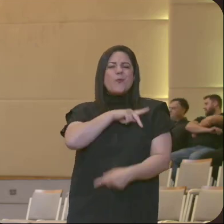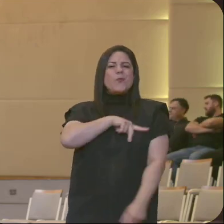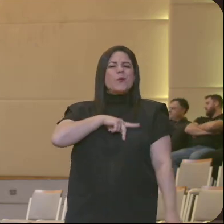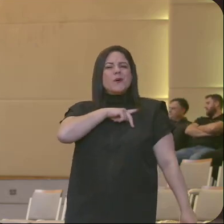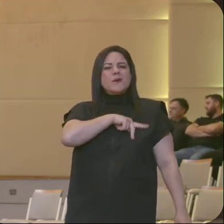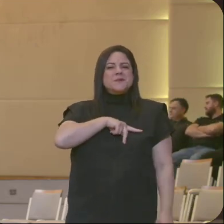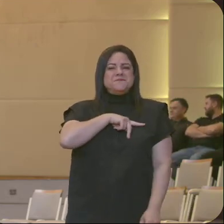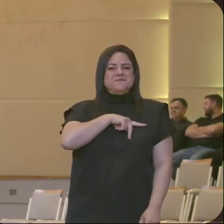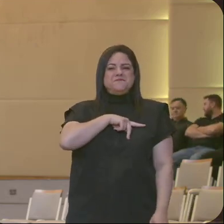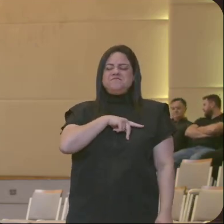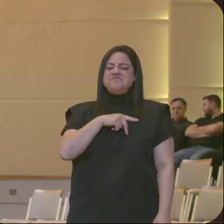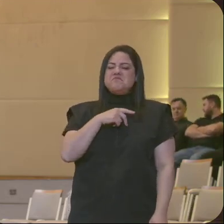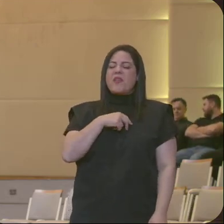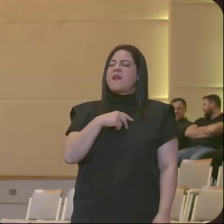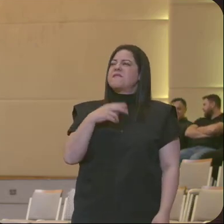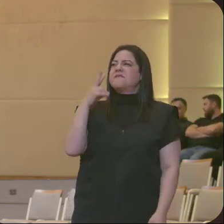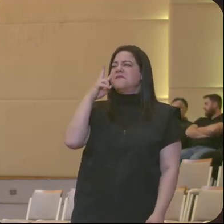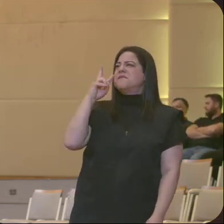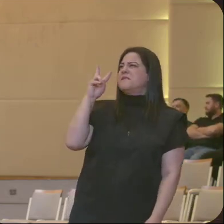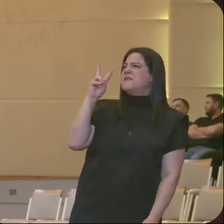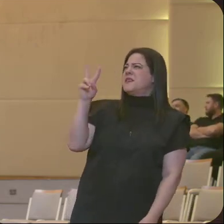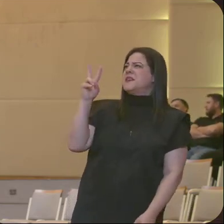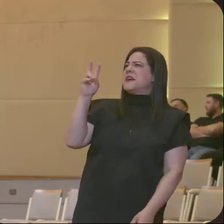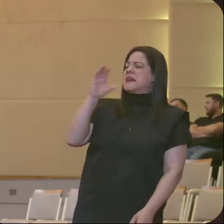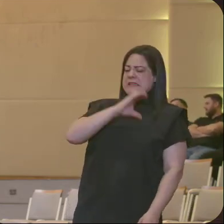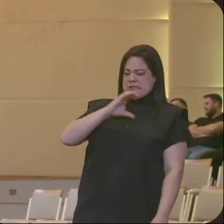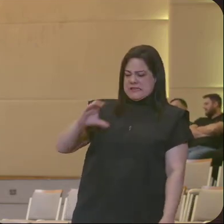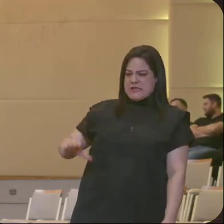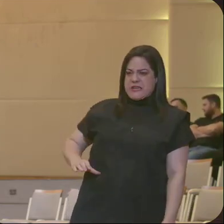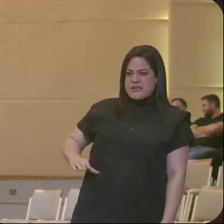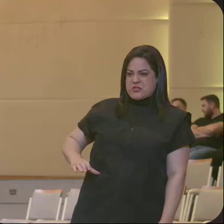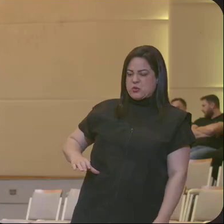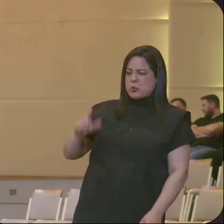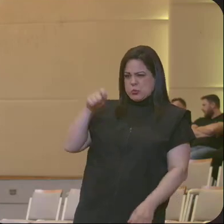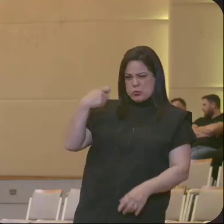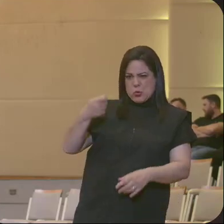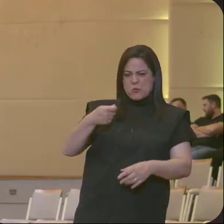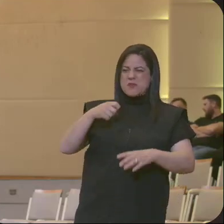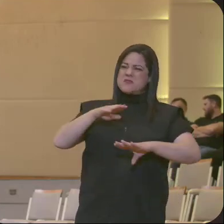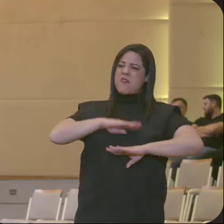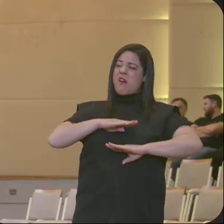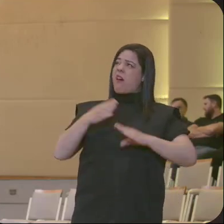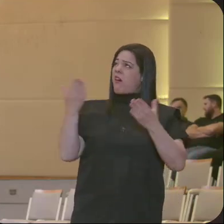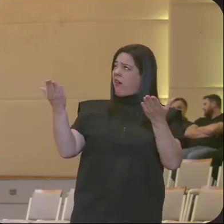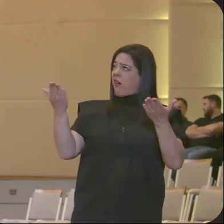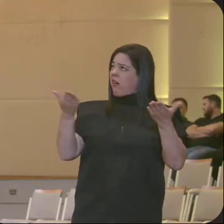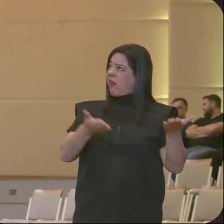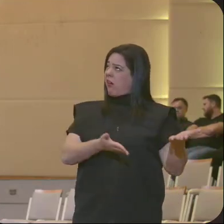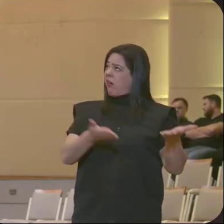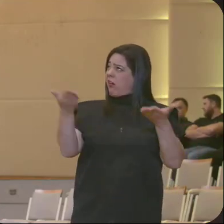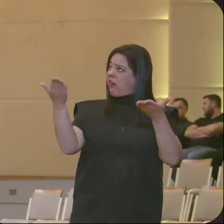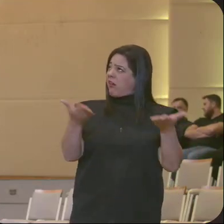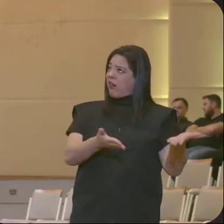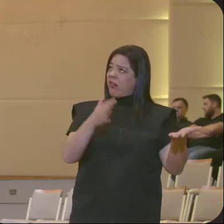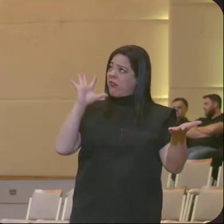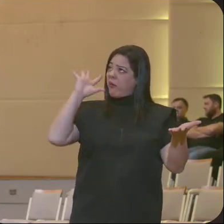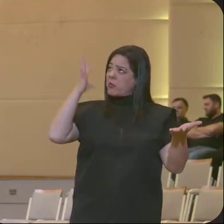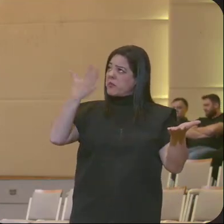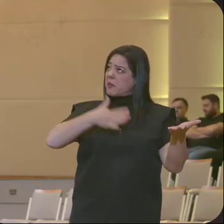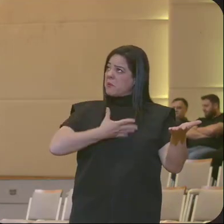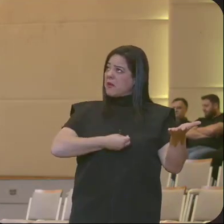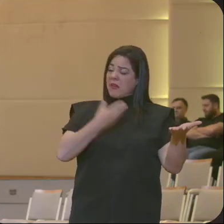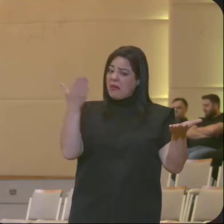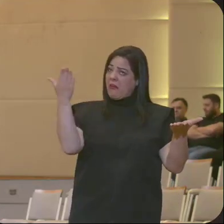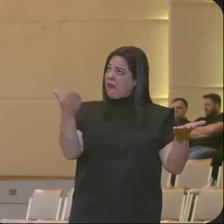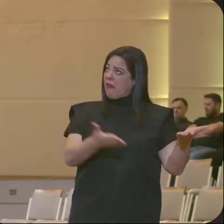olhava para Cristo pelas lentes das circunstâncias. Ele não mediu a sua vida por